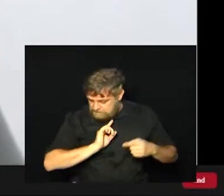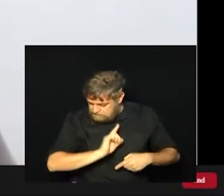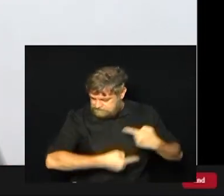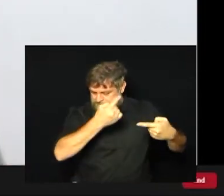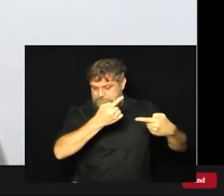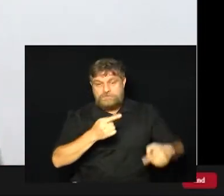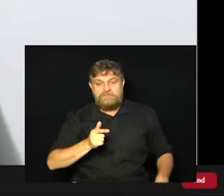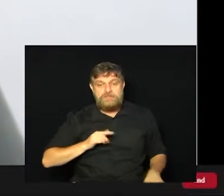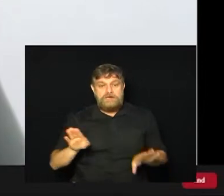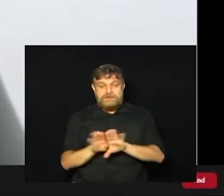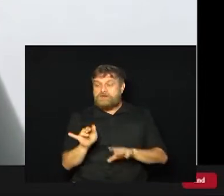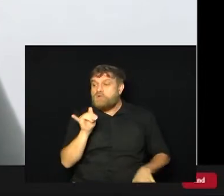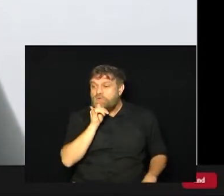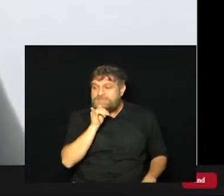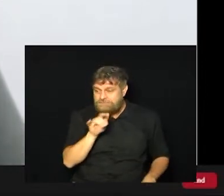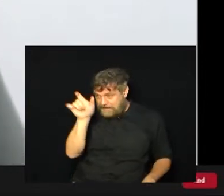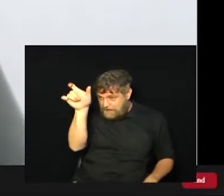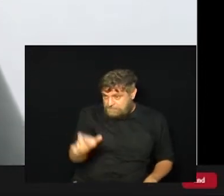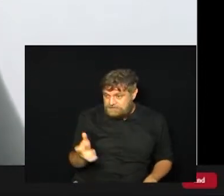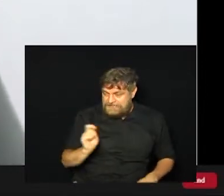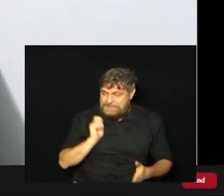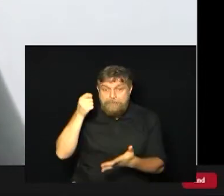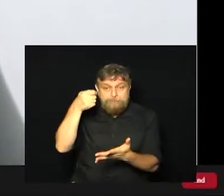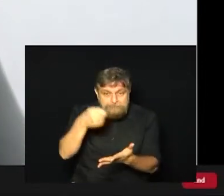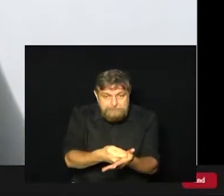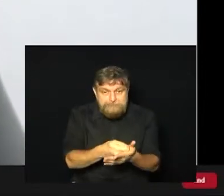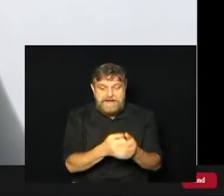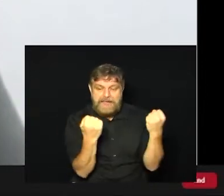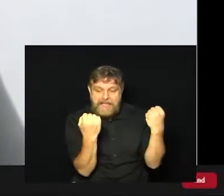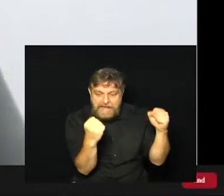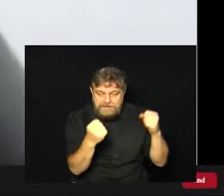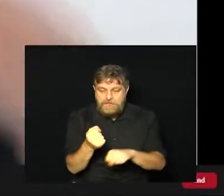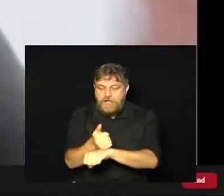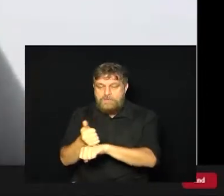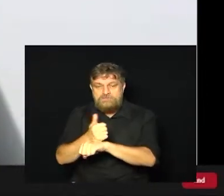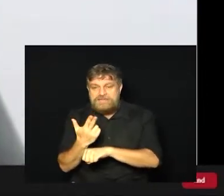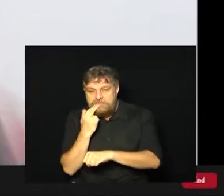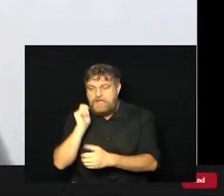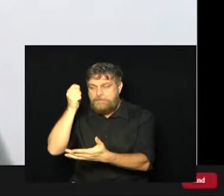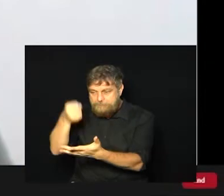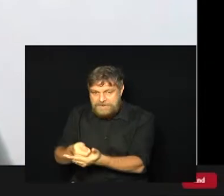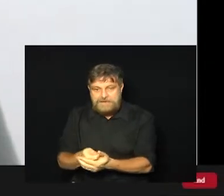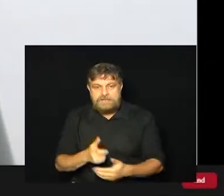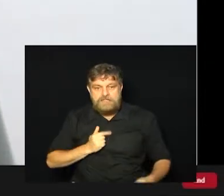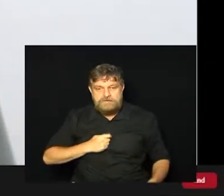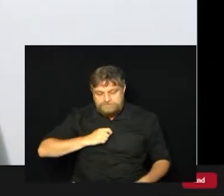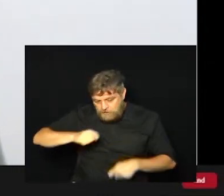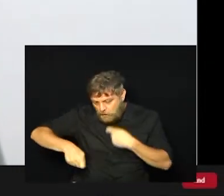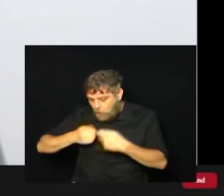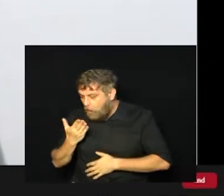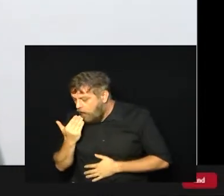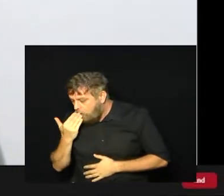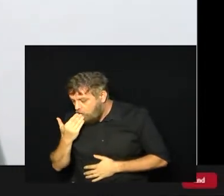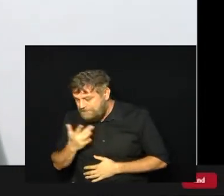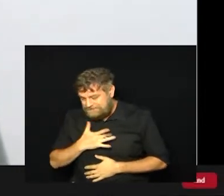com relação ao teu exemplo, aí você vai ter que pagar a academia, pagar a nutricionista, pagar um suplemento, comer orgânico, enfim.